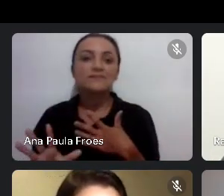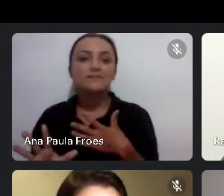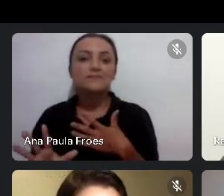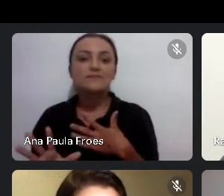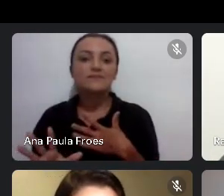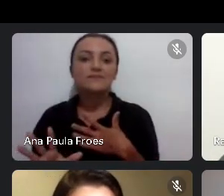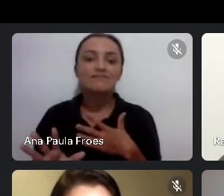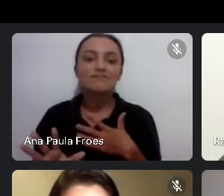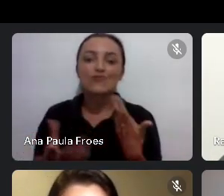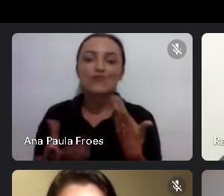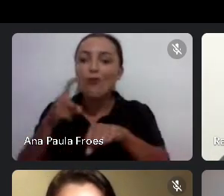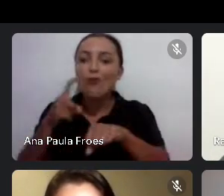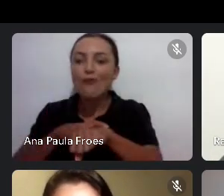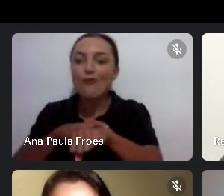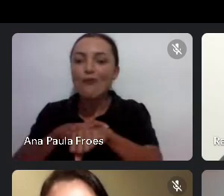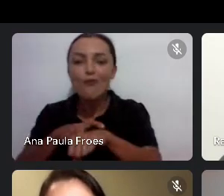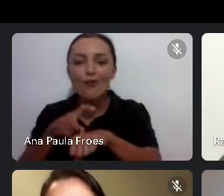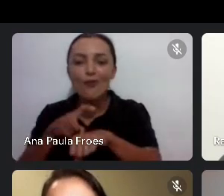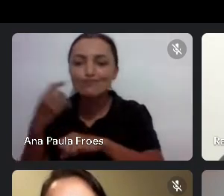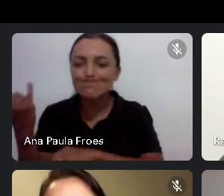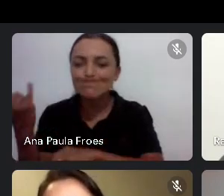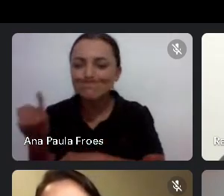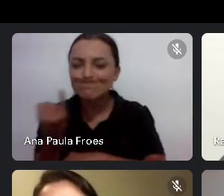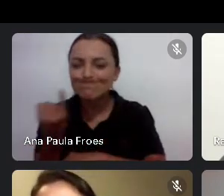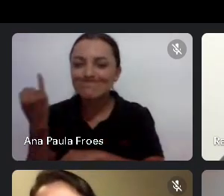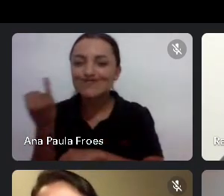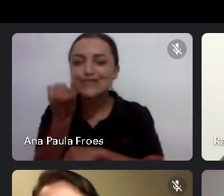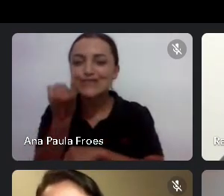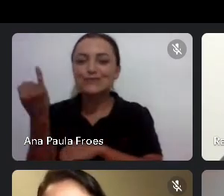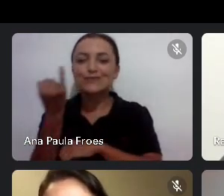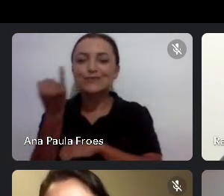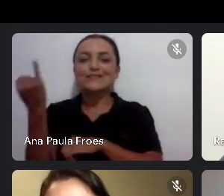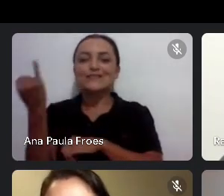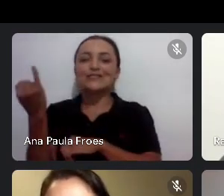Estamos num momento muito rico também, de vários professores de Libras, né? Que bom.